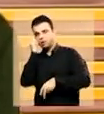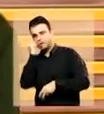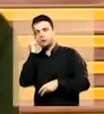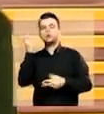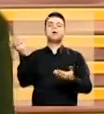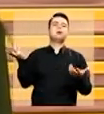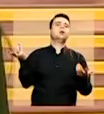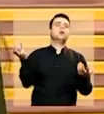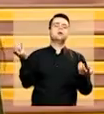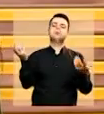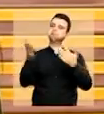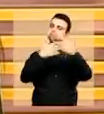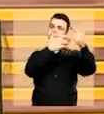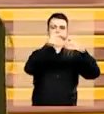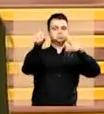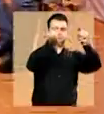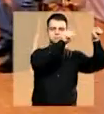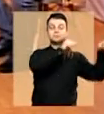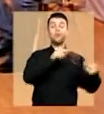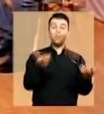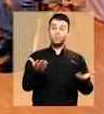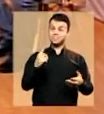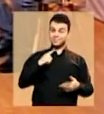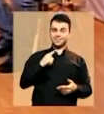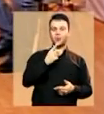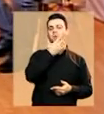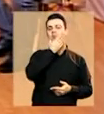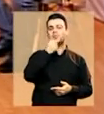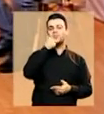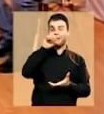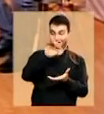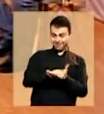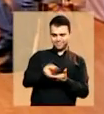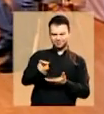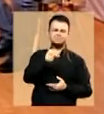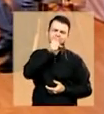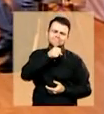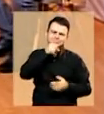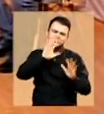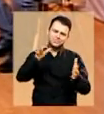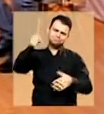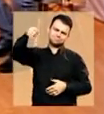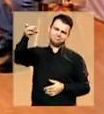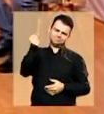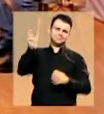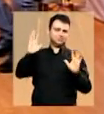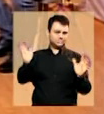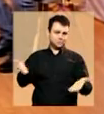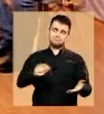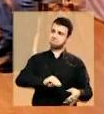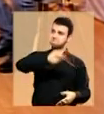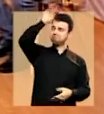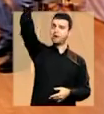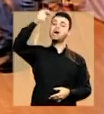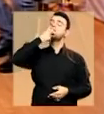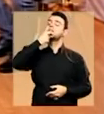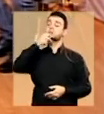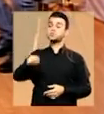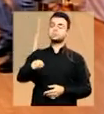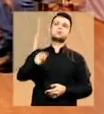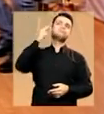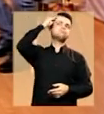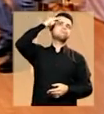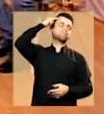cada aluno, eu tenho casais hoje em dia, vocês falaram, né? Eu tenho hoje um senhor e uma senhora, eles já se aposentaram, então os dois na Inglaterra estudando inglês. Era um sonho de